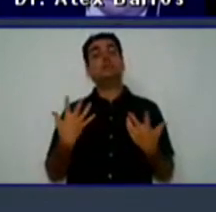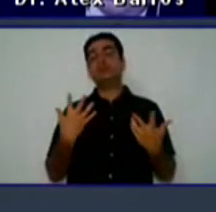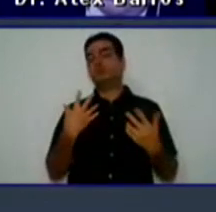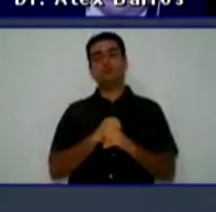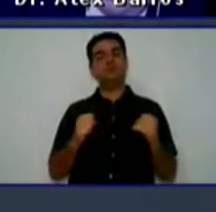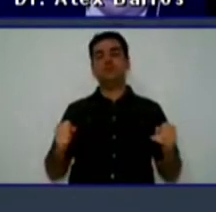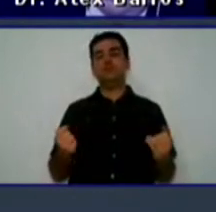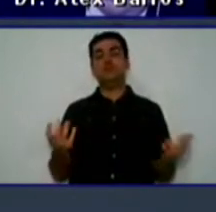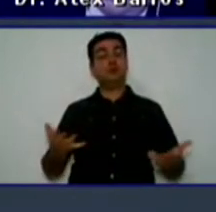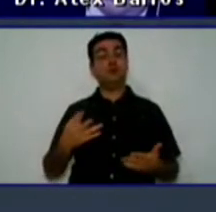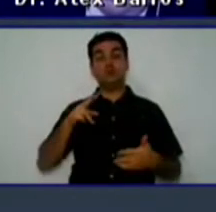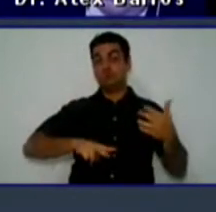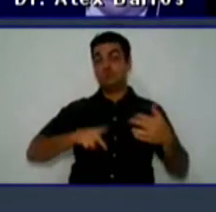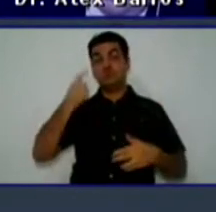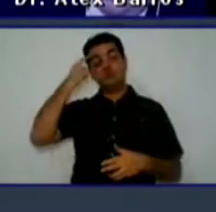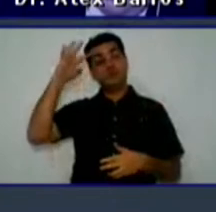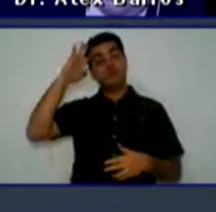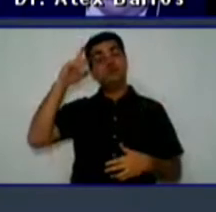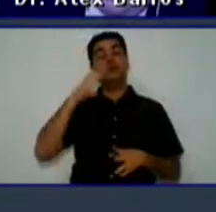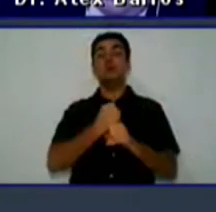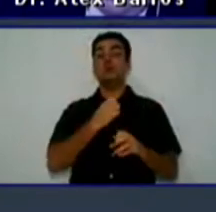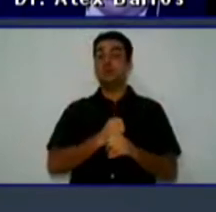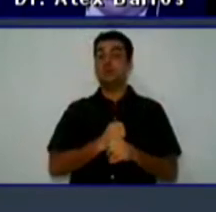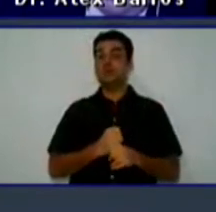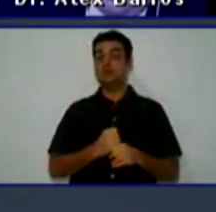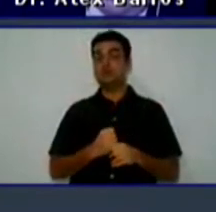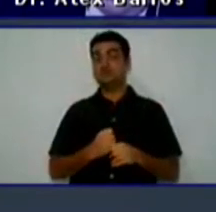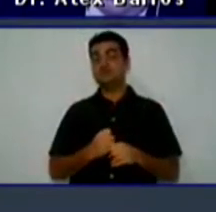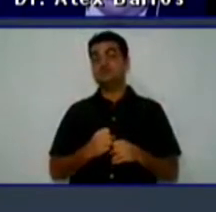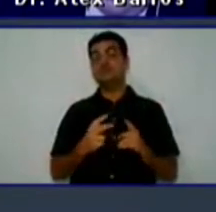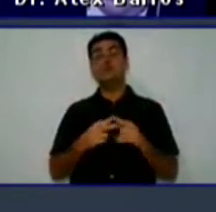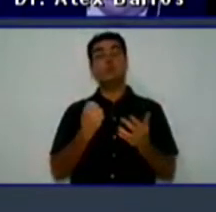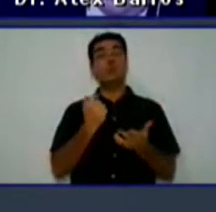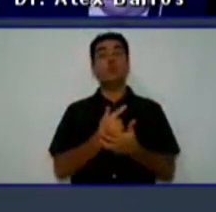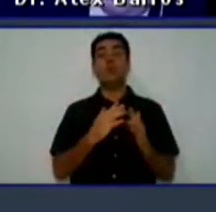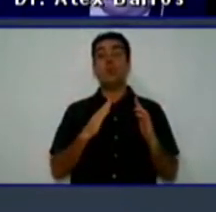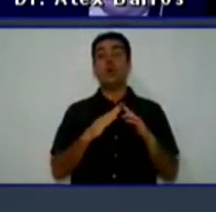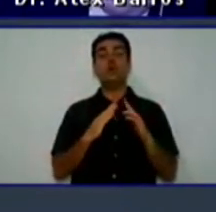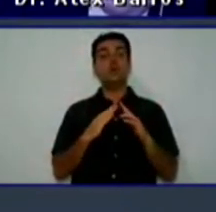para fins da prestação de contas. São 4 imóveis,